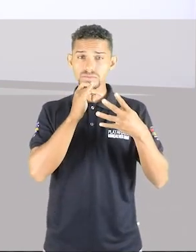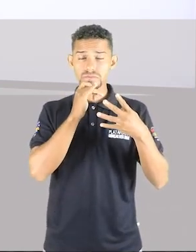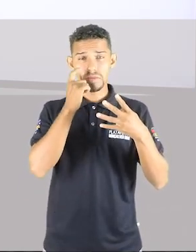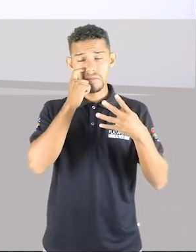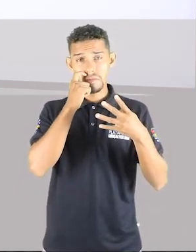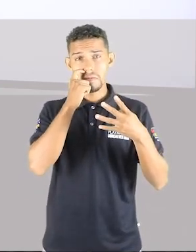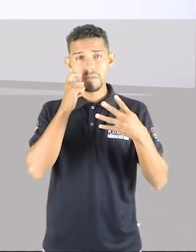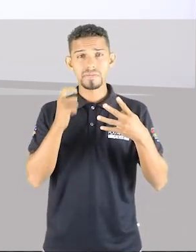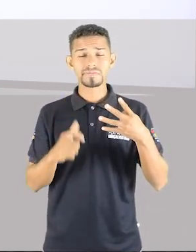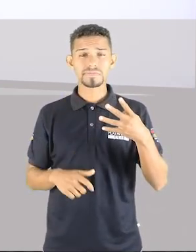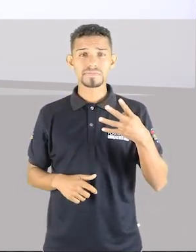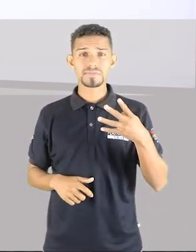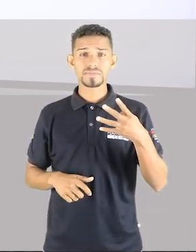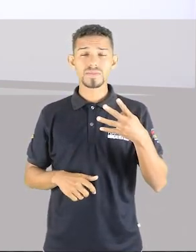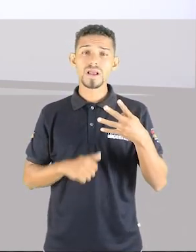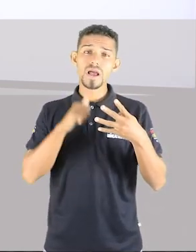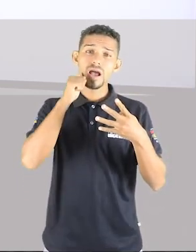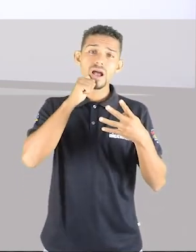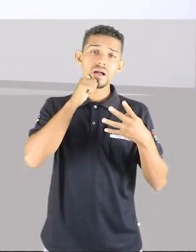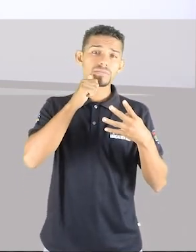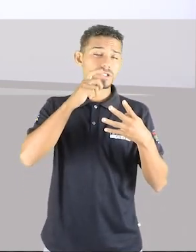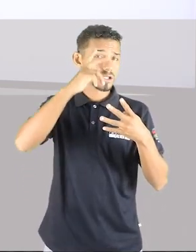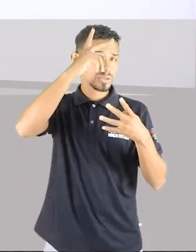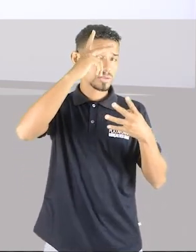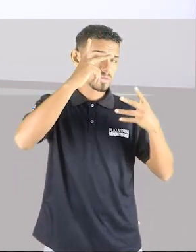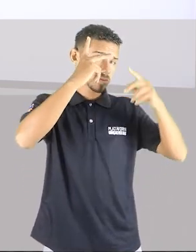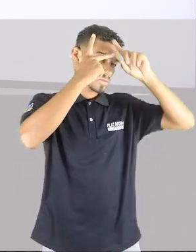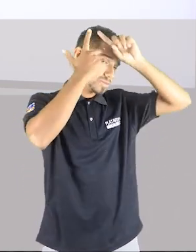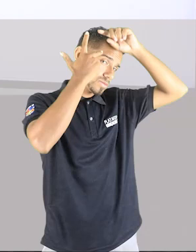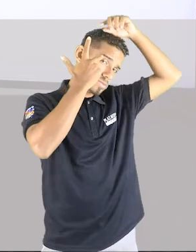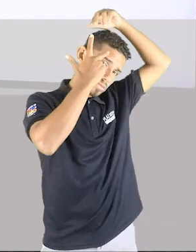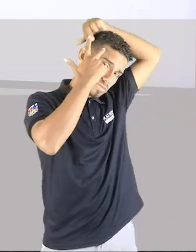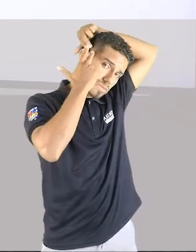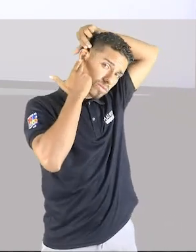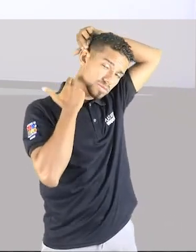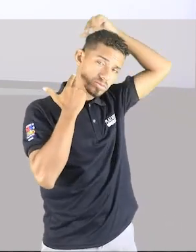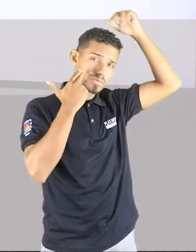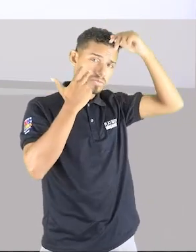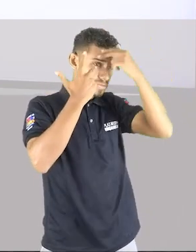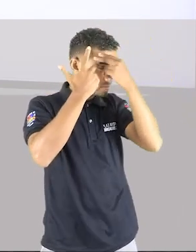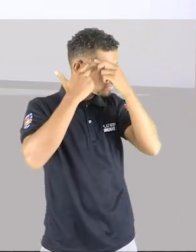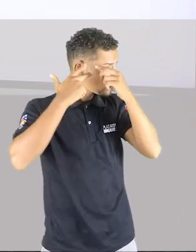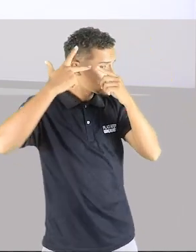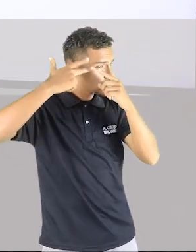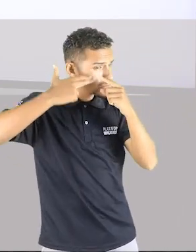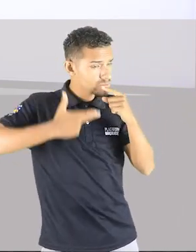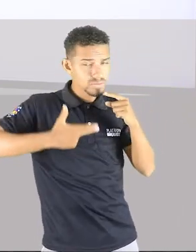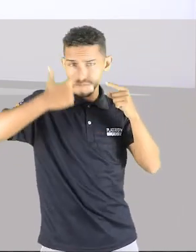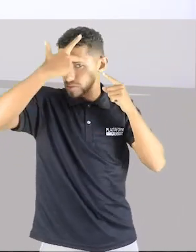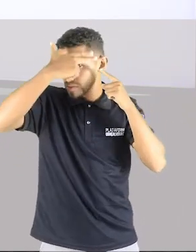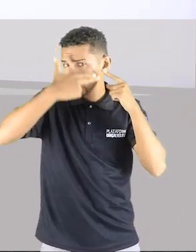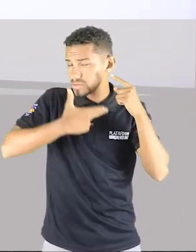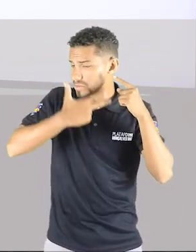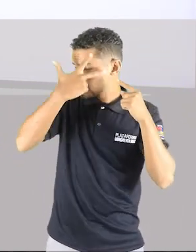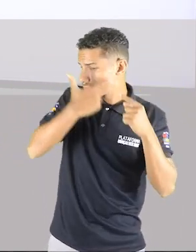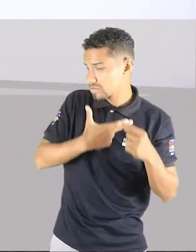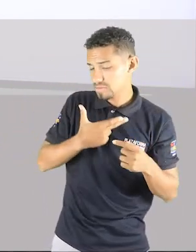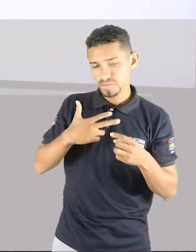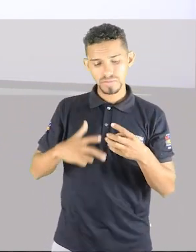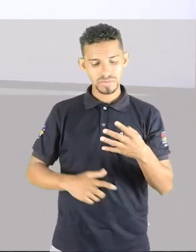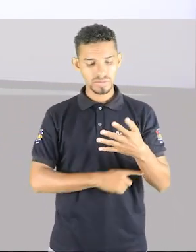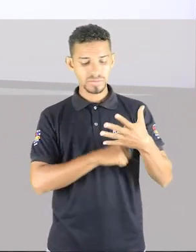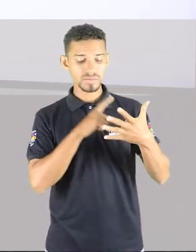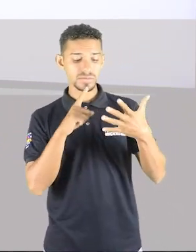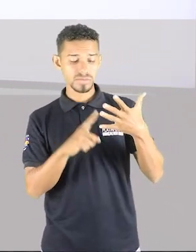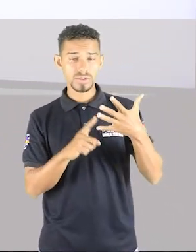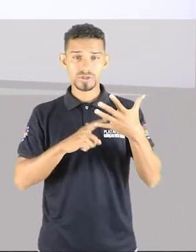térmica que as meninas chamam também de chapinha transforma energia elétrica em energia térmica